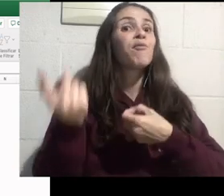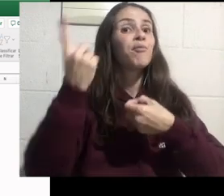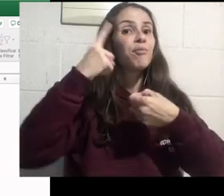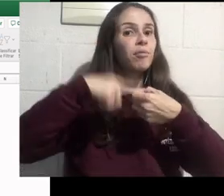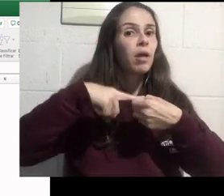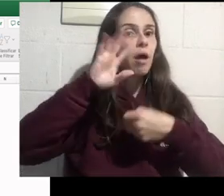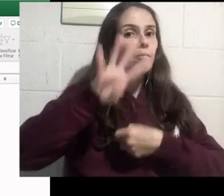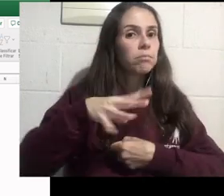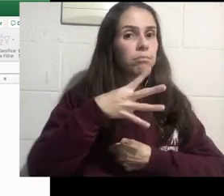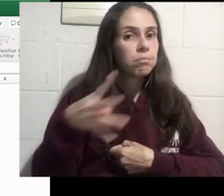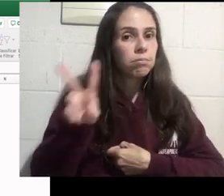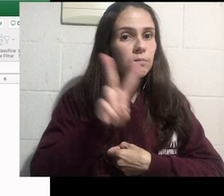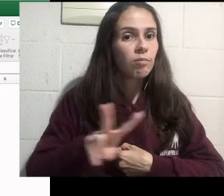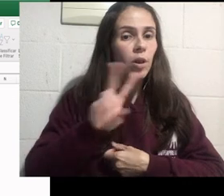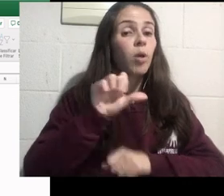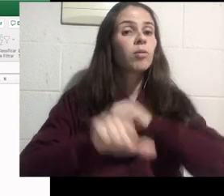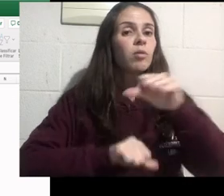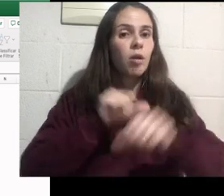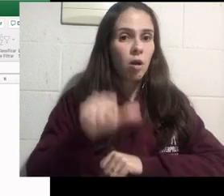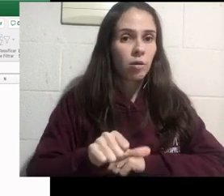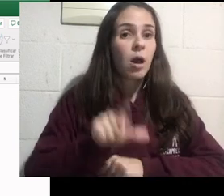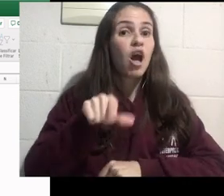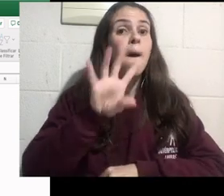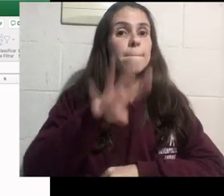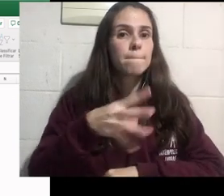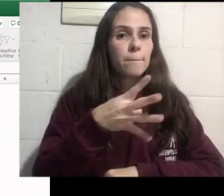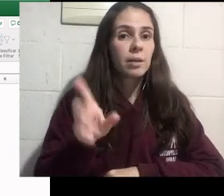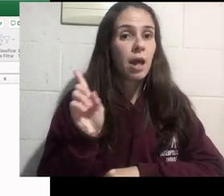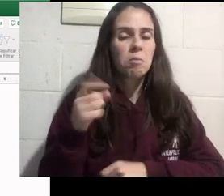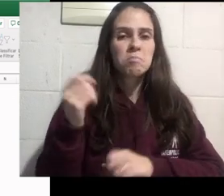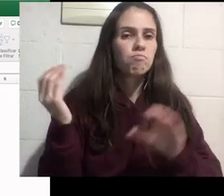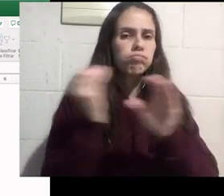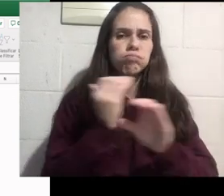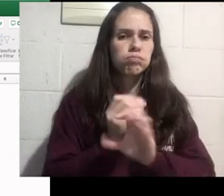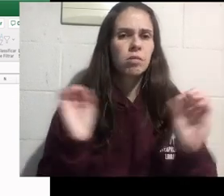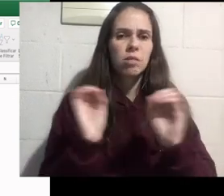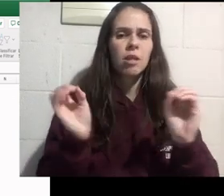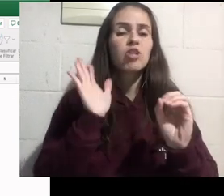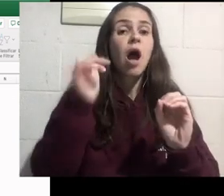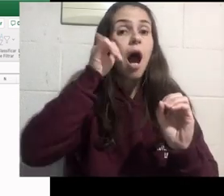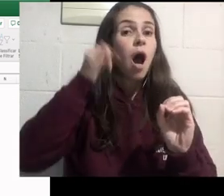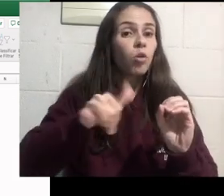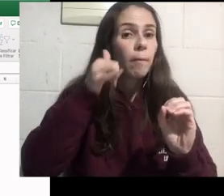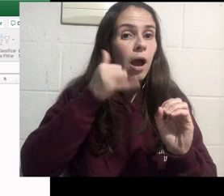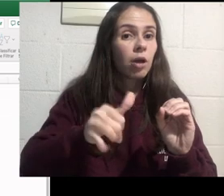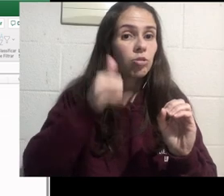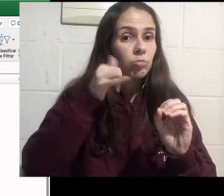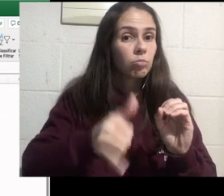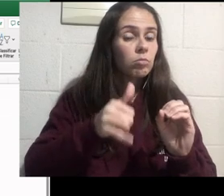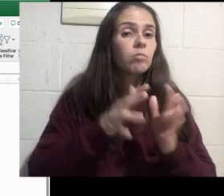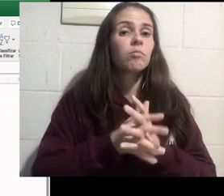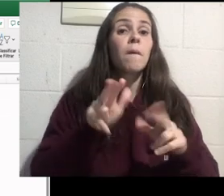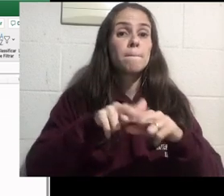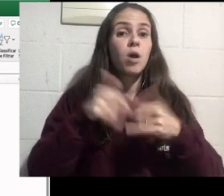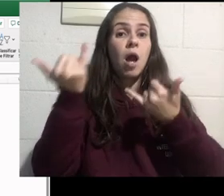que pediu o preço e altera. Então, veja que essa é uma planilha que não precisa preencher nada, está tudo automaticamente preenchido em relação